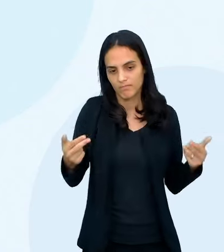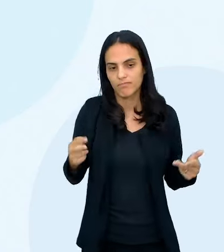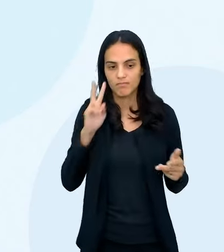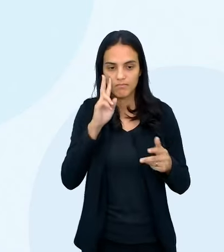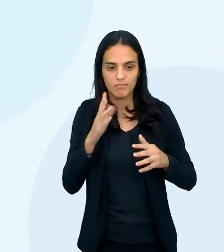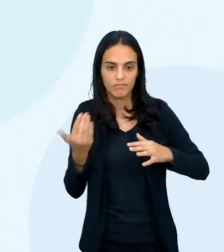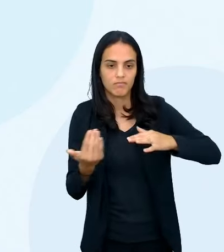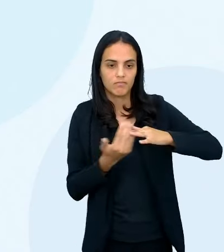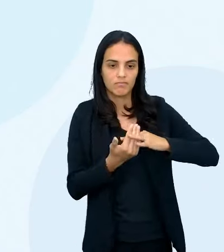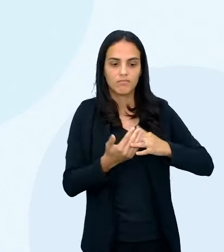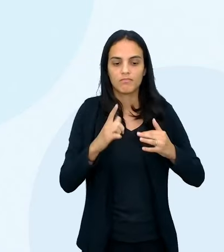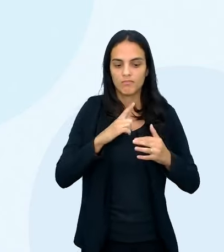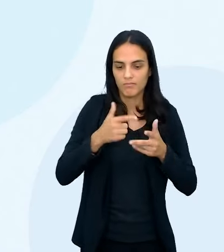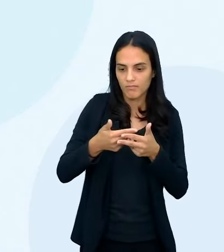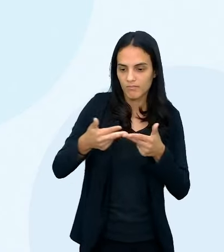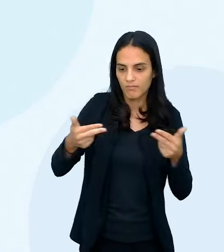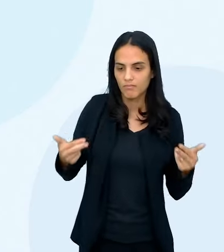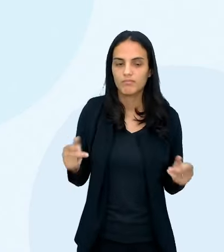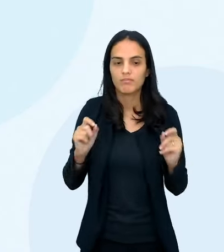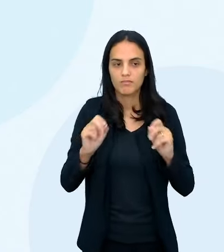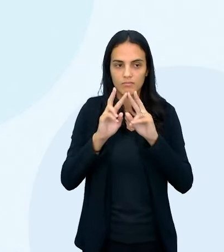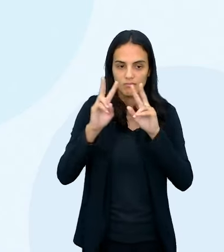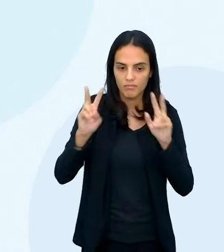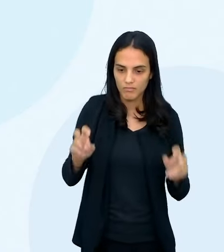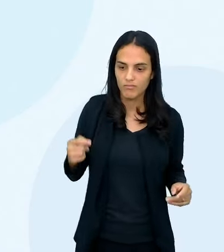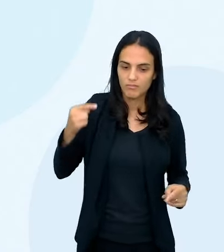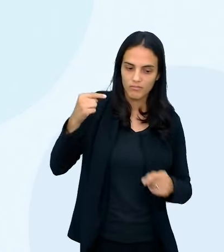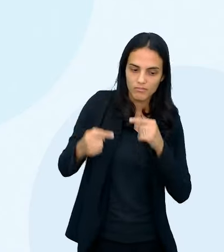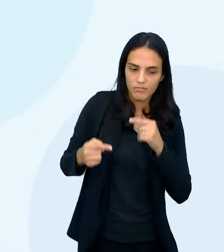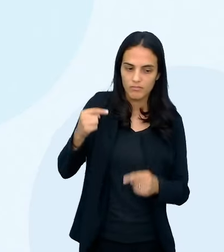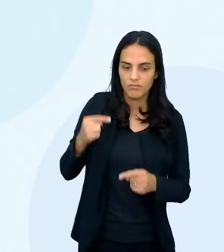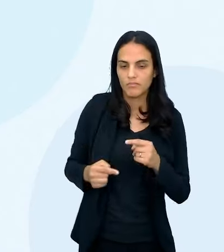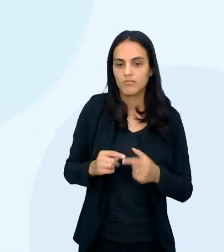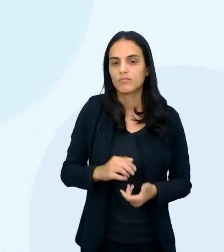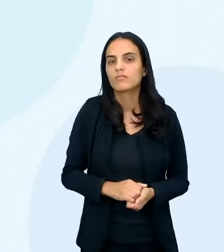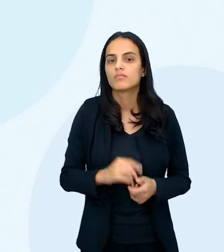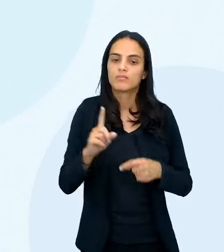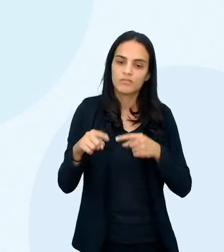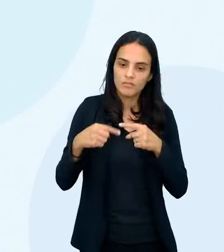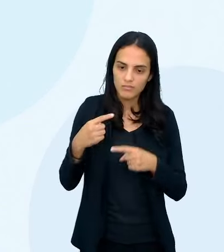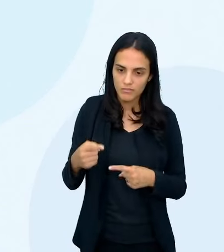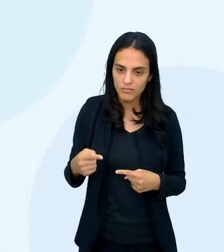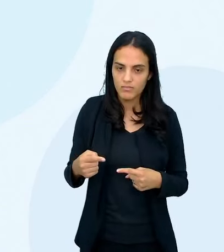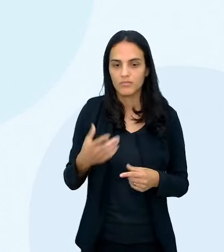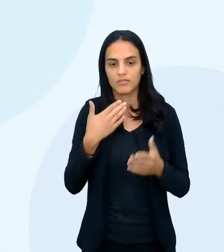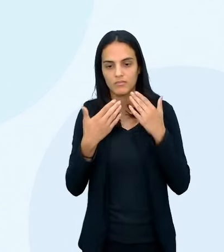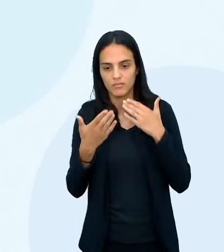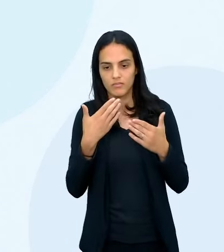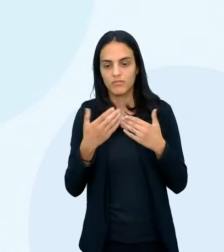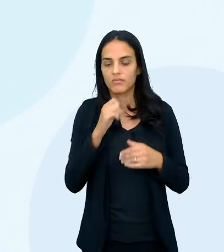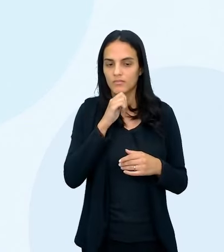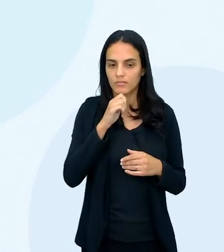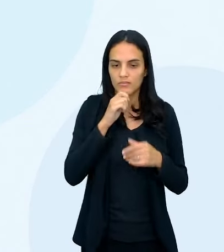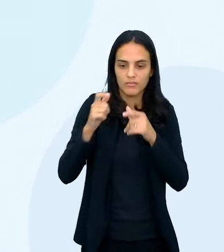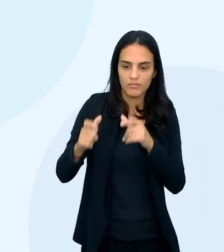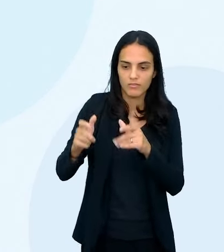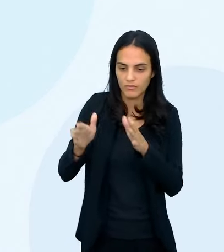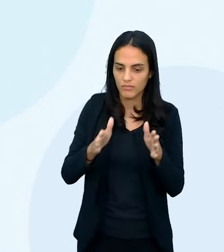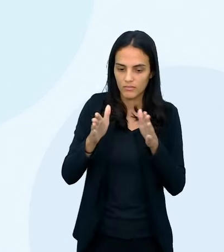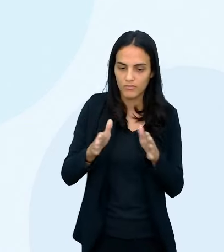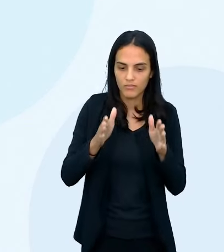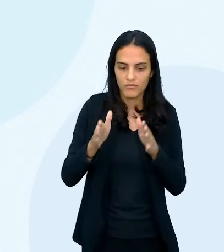na integração, ele vai trazer um pouco esse debate e depois vai conversar ainda com uma oficina de produção de texto